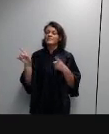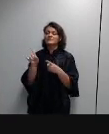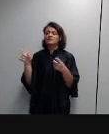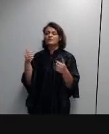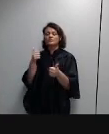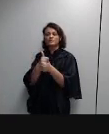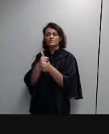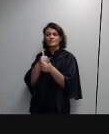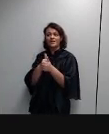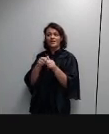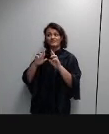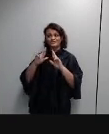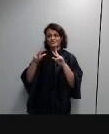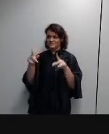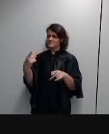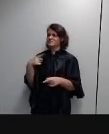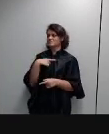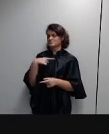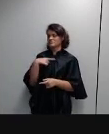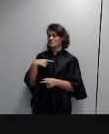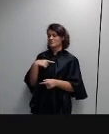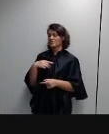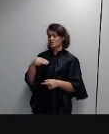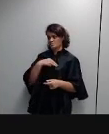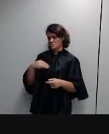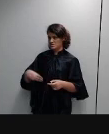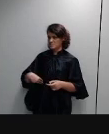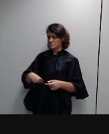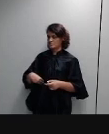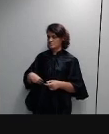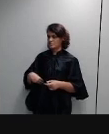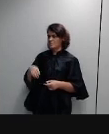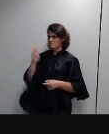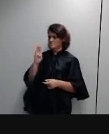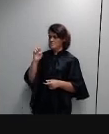divergência trazida pelo Ministro Benedito